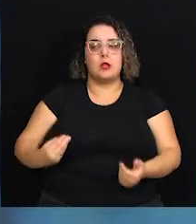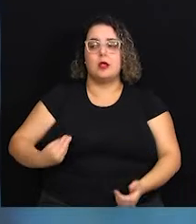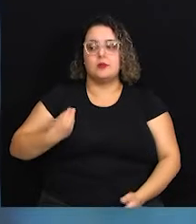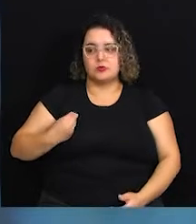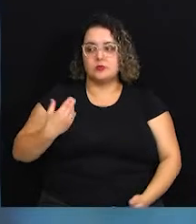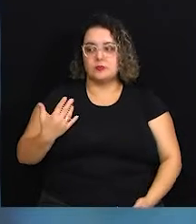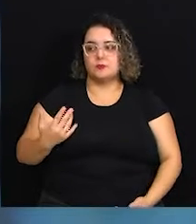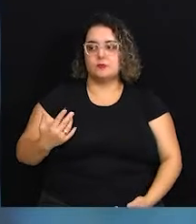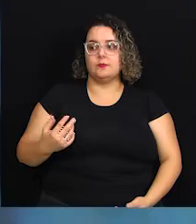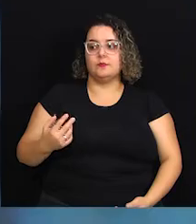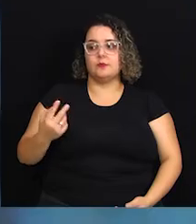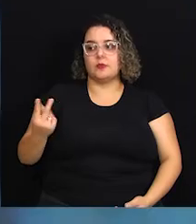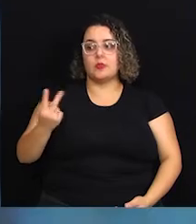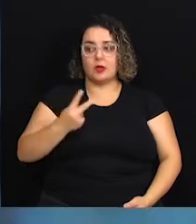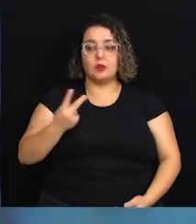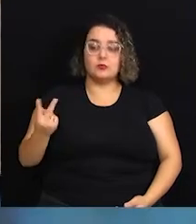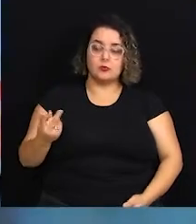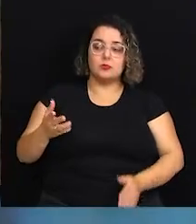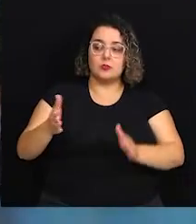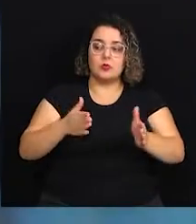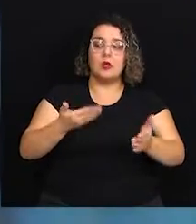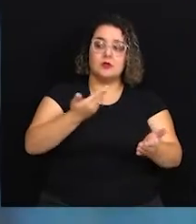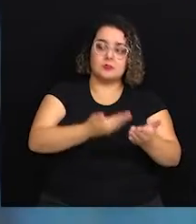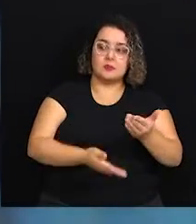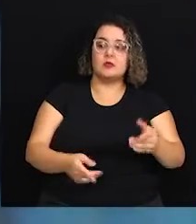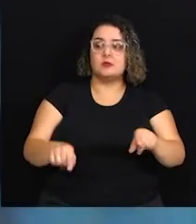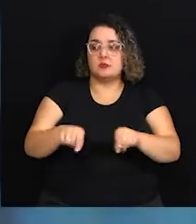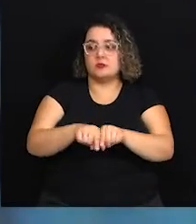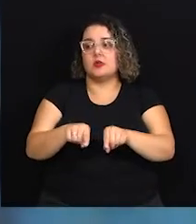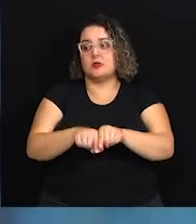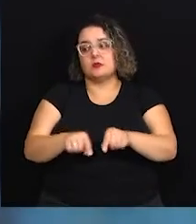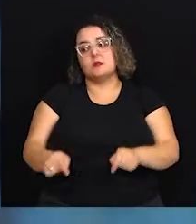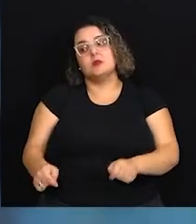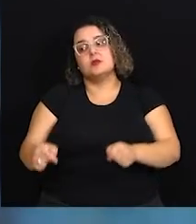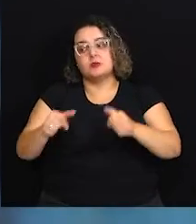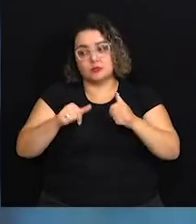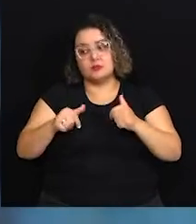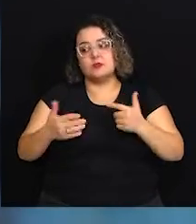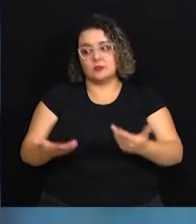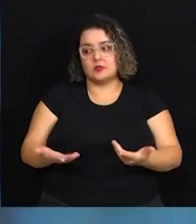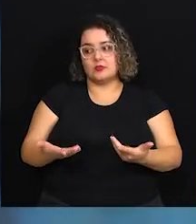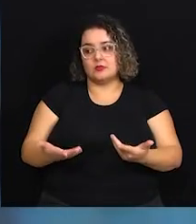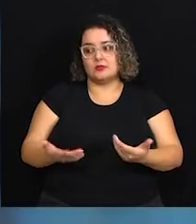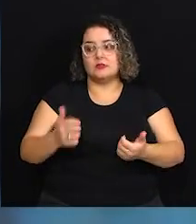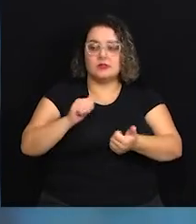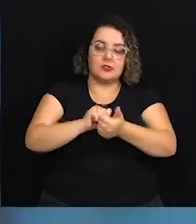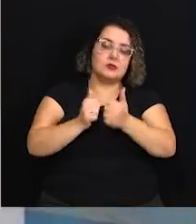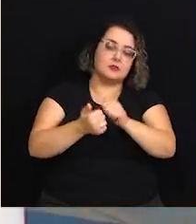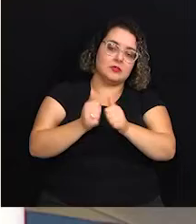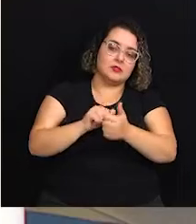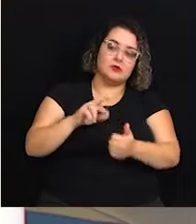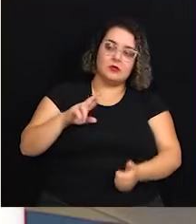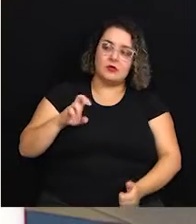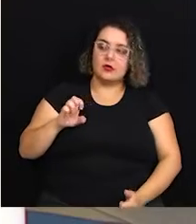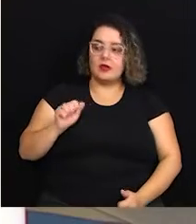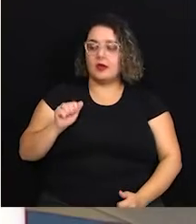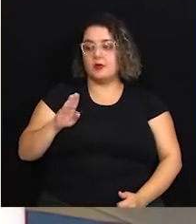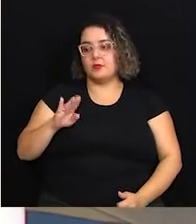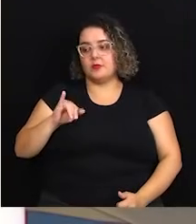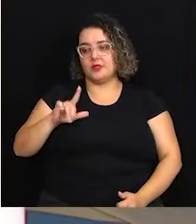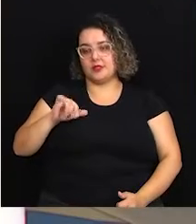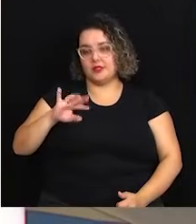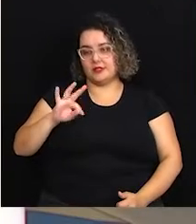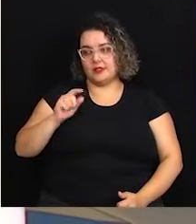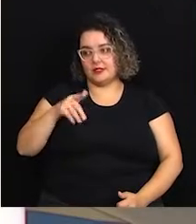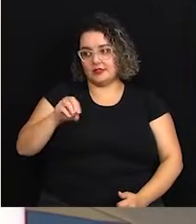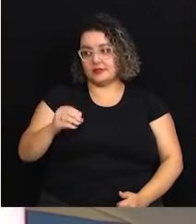teve os 2 contrapontos, né? As perdas, mas também os ganhos em relação a essa reabilitação. Agora a gente vai